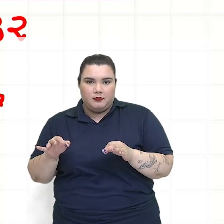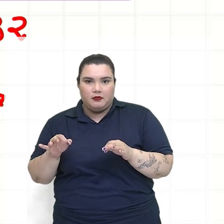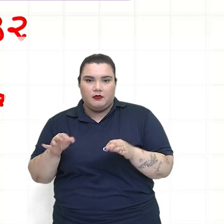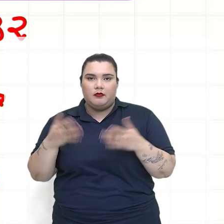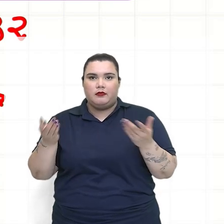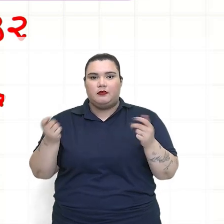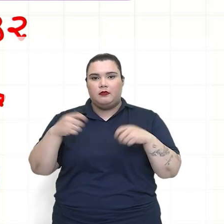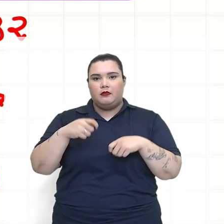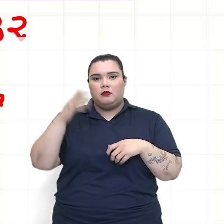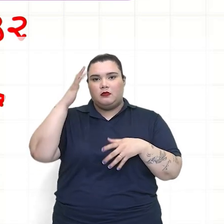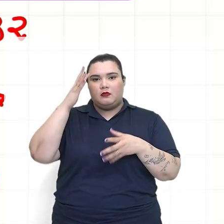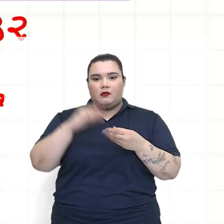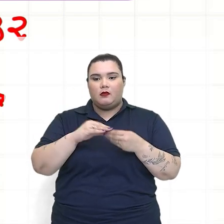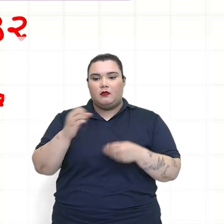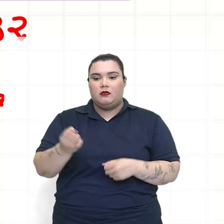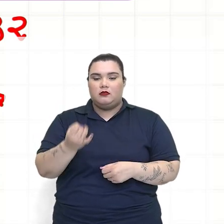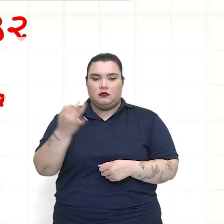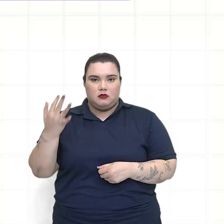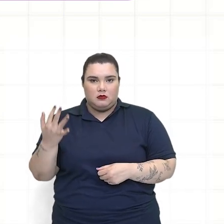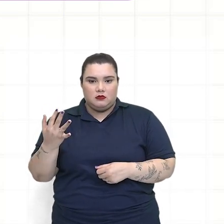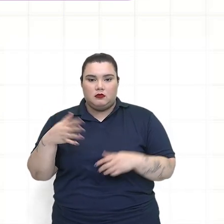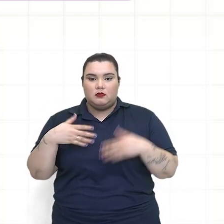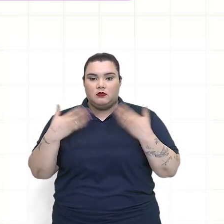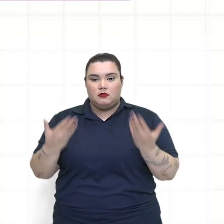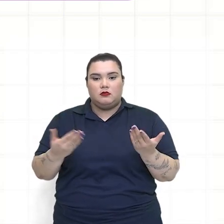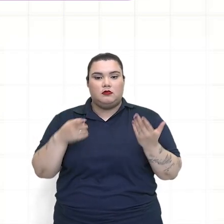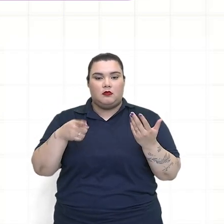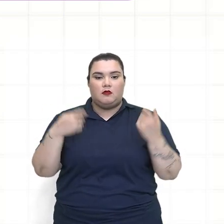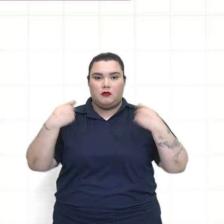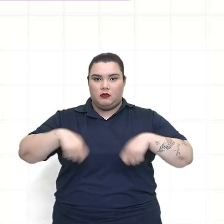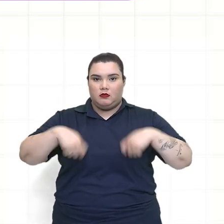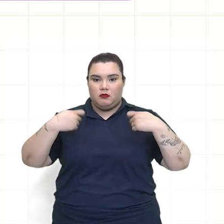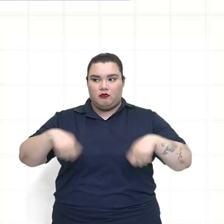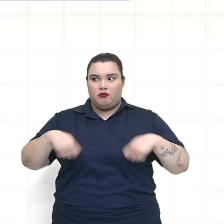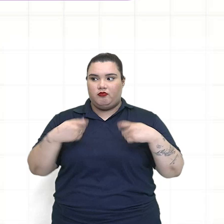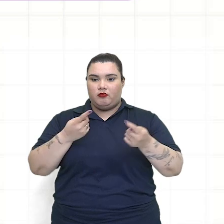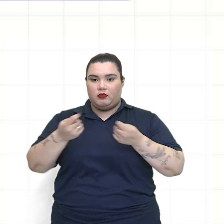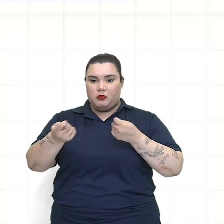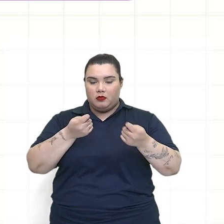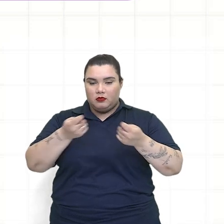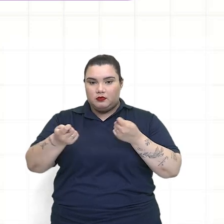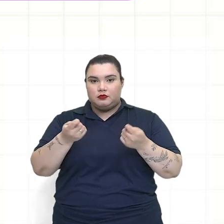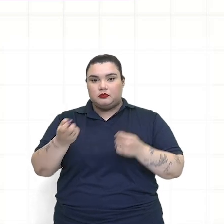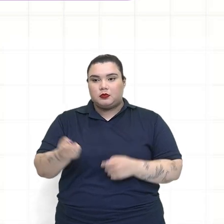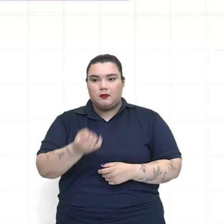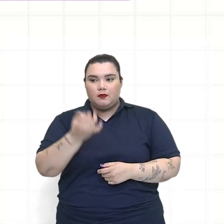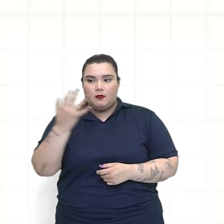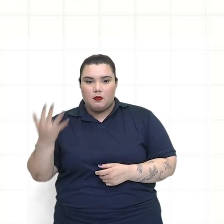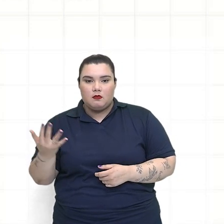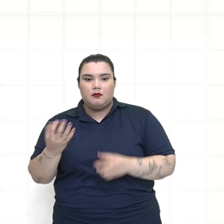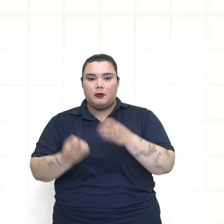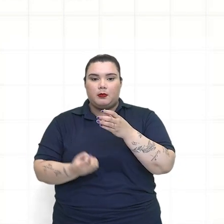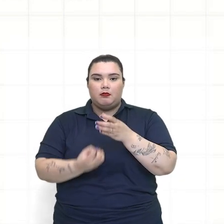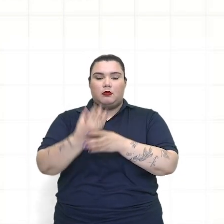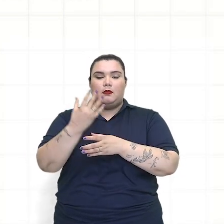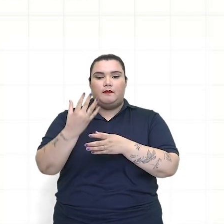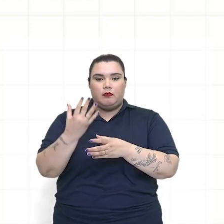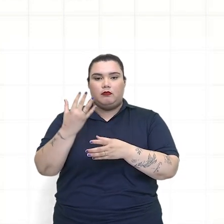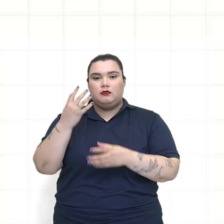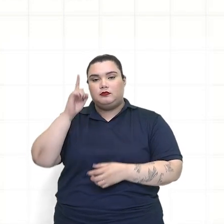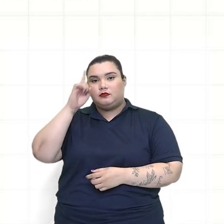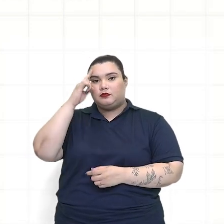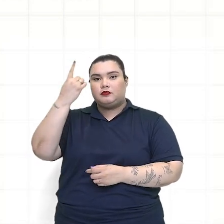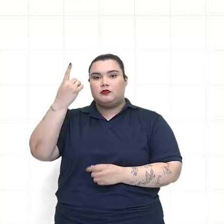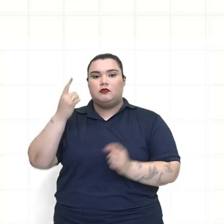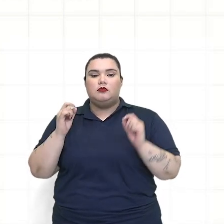tinha a ideia que o rebanho tinha aumentado. Então, com essa necessidade aí de controlar a quantidade, foi que foram surgindo aí a